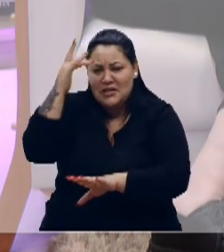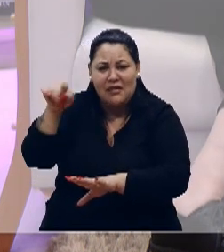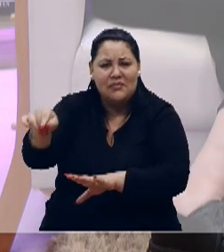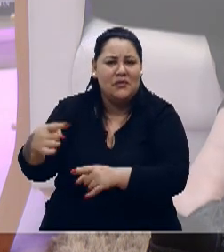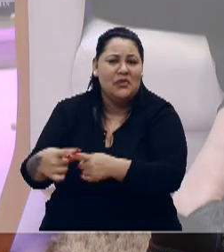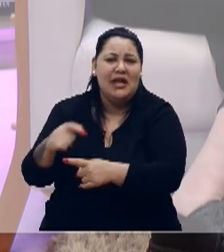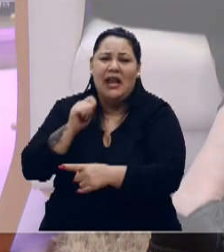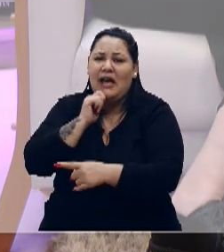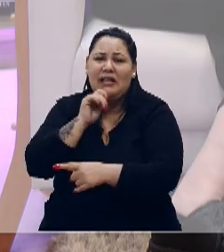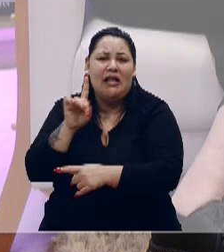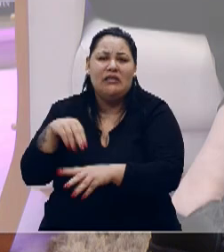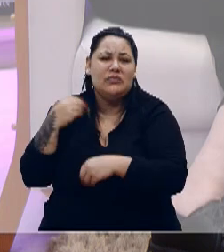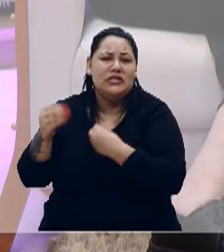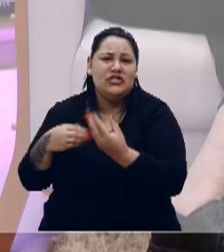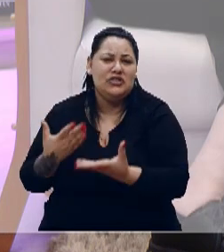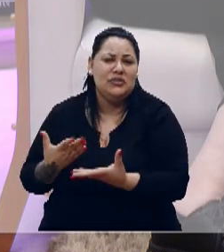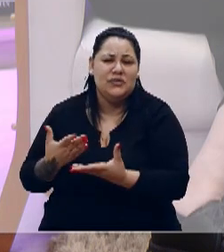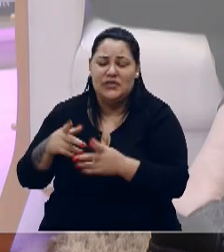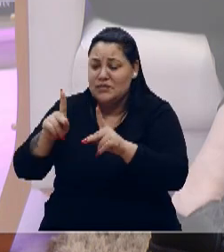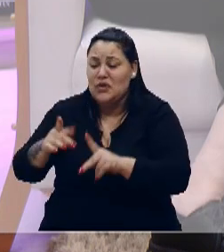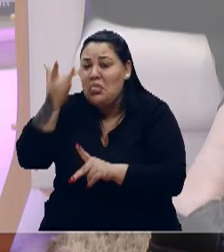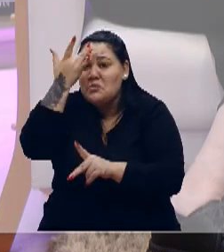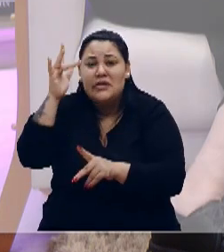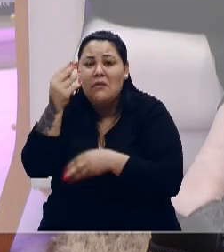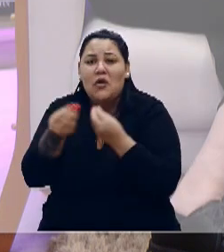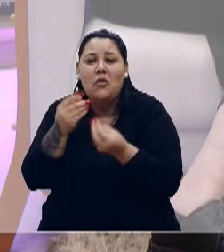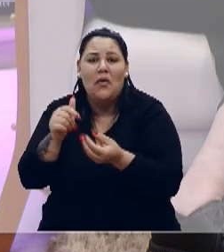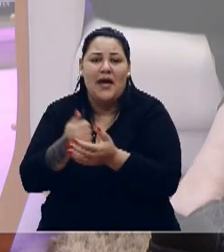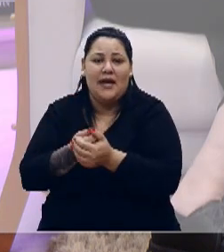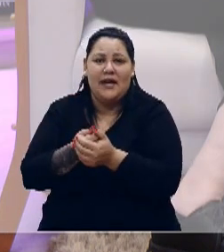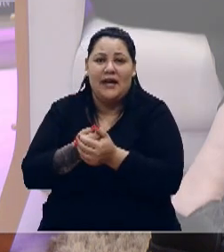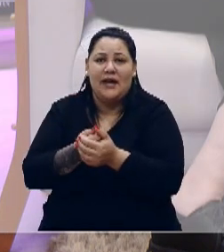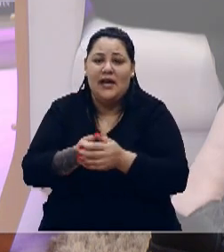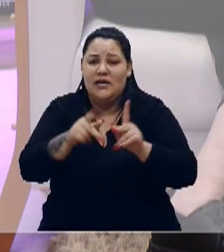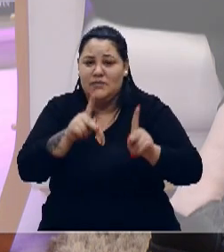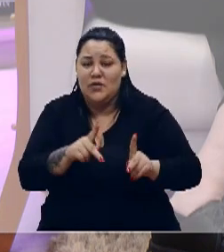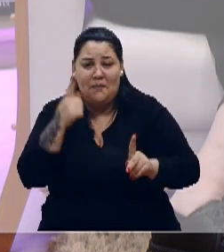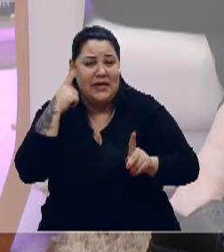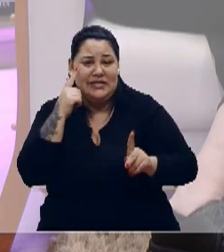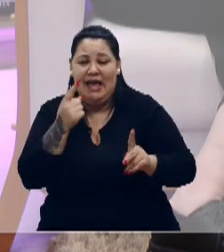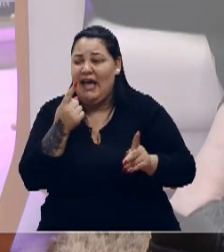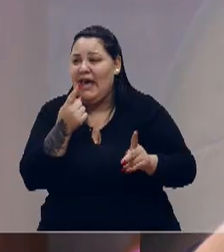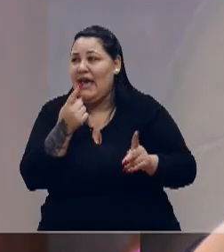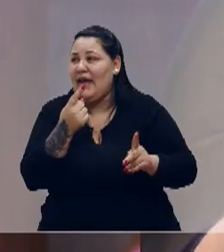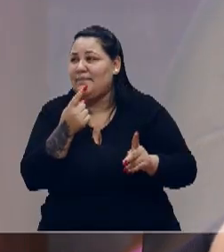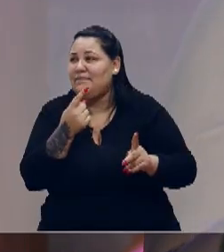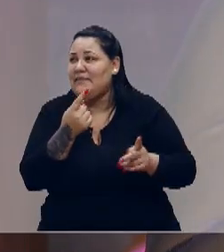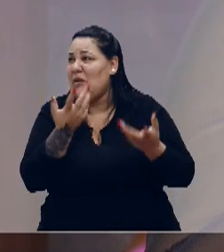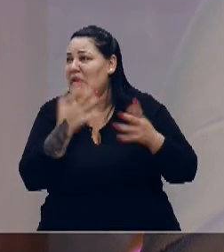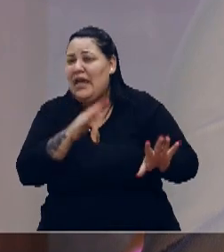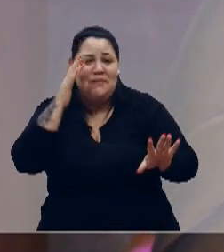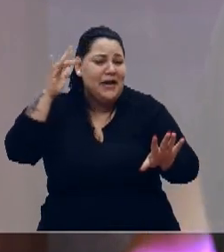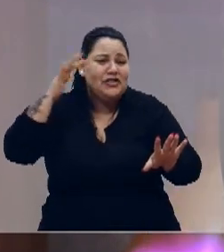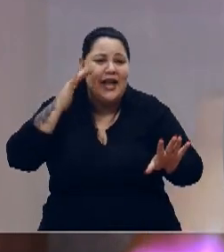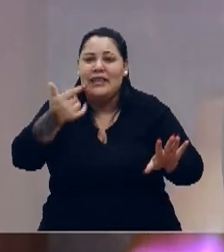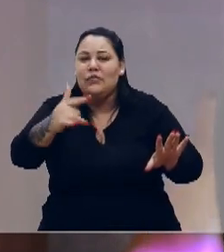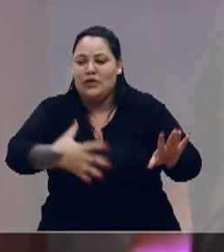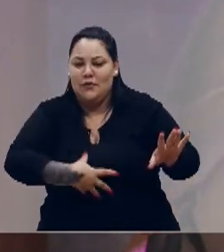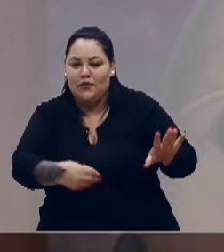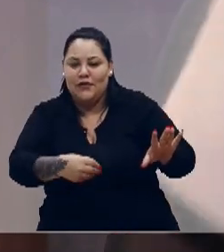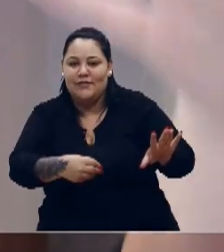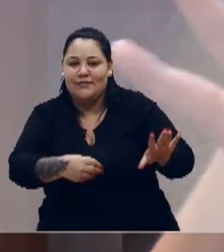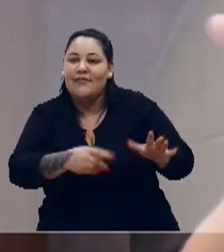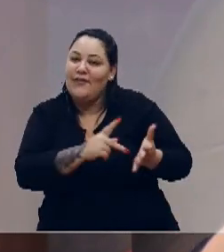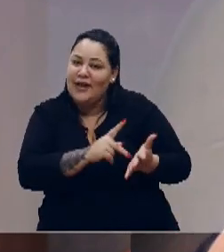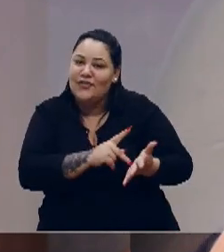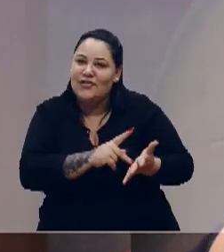que as pessoas distanciam tanto, as pessoas pensam, eu não quero nem imaginar como é que é não ter meu filho aqui. Então, às vezes, por